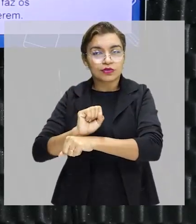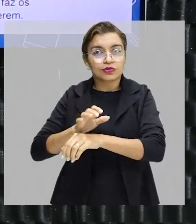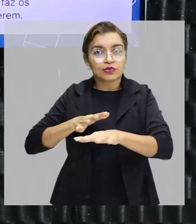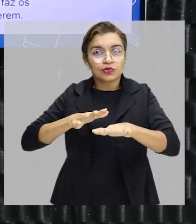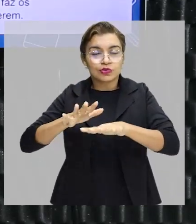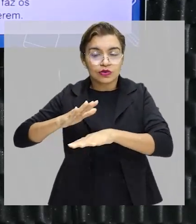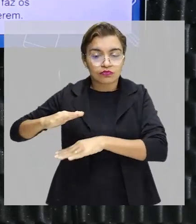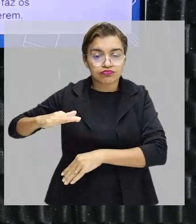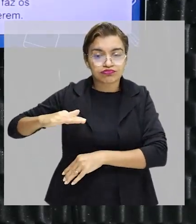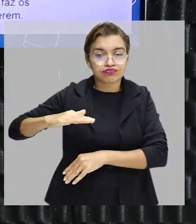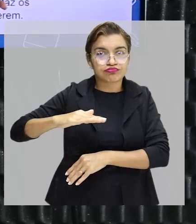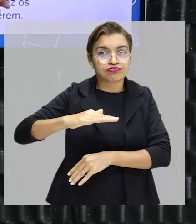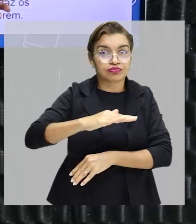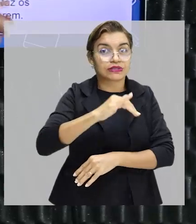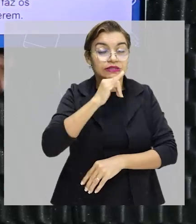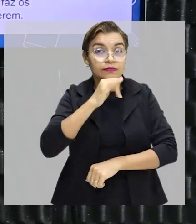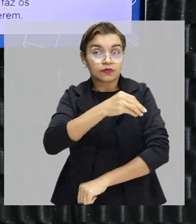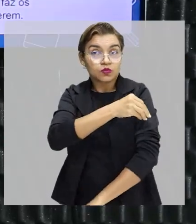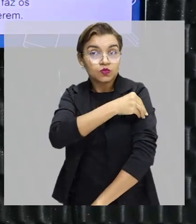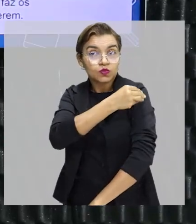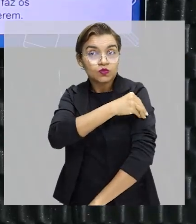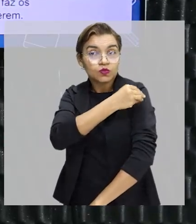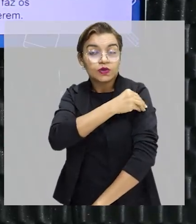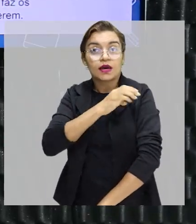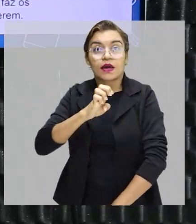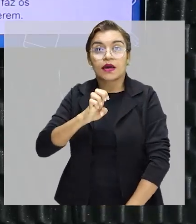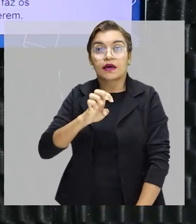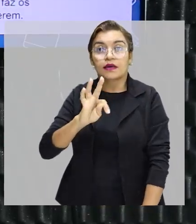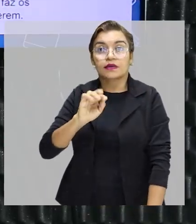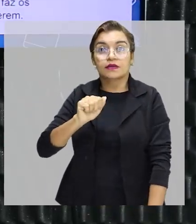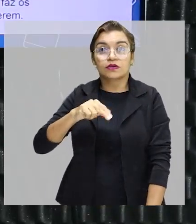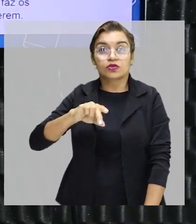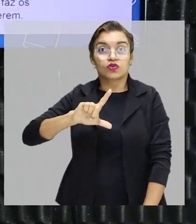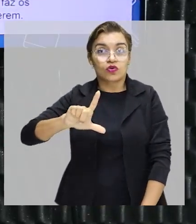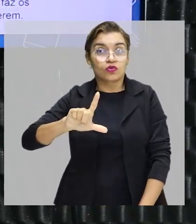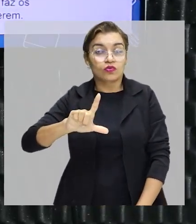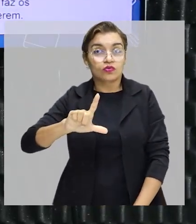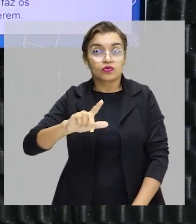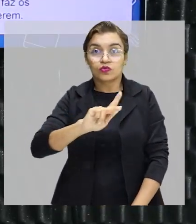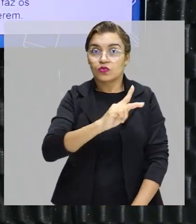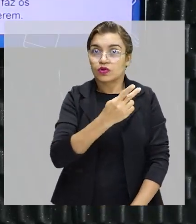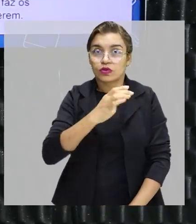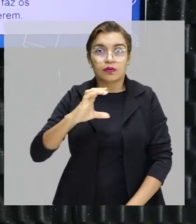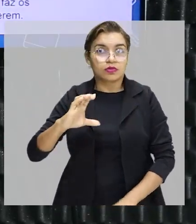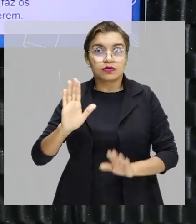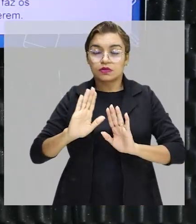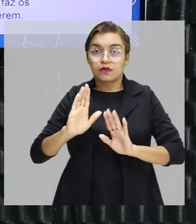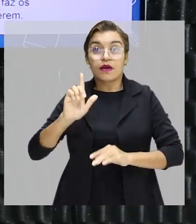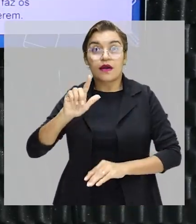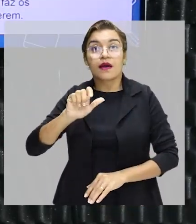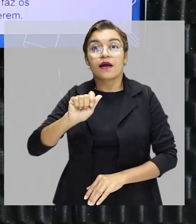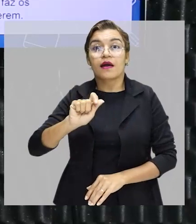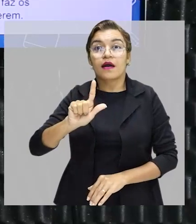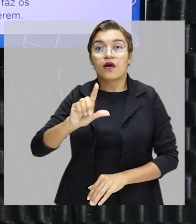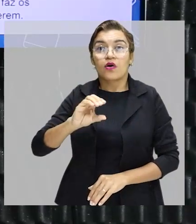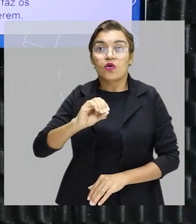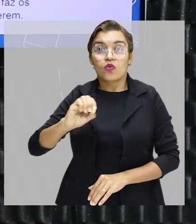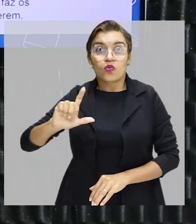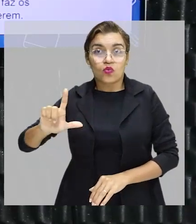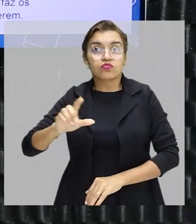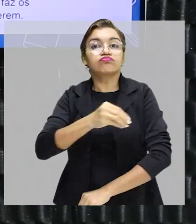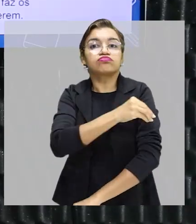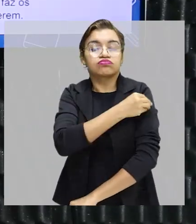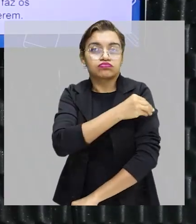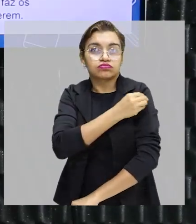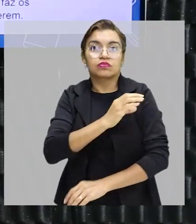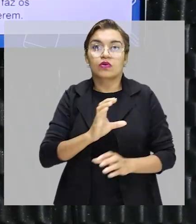detalhe, o etanol ele não é um hidrocarboneto, ele é um álcool, ele pertence ao